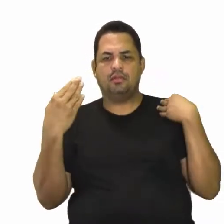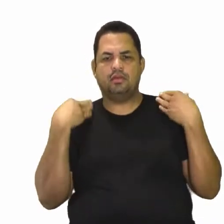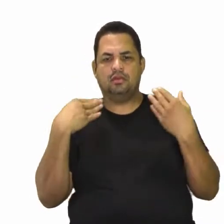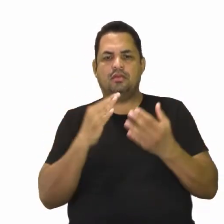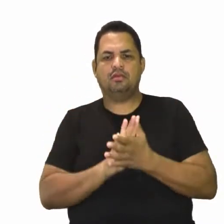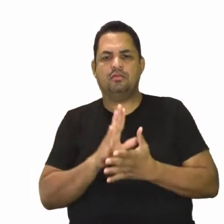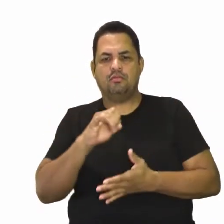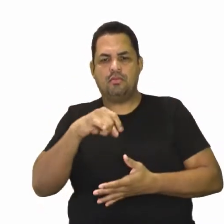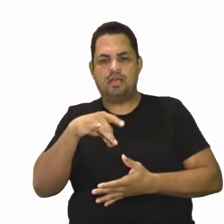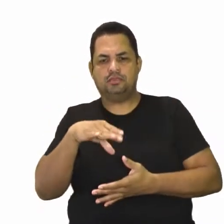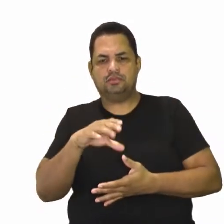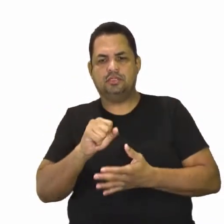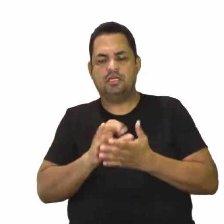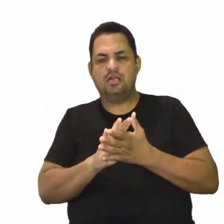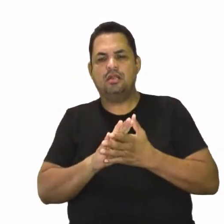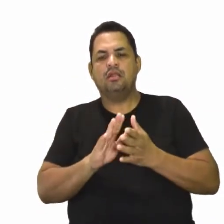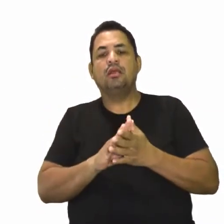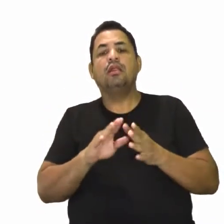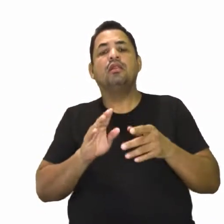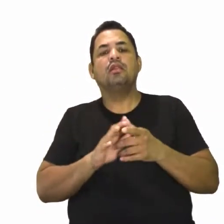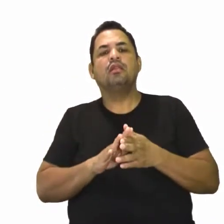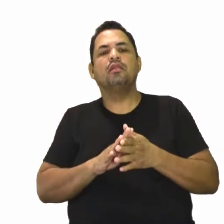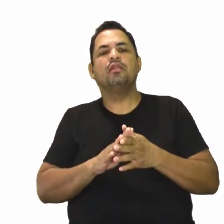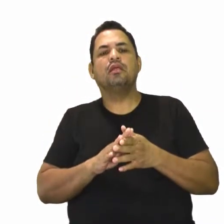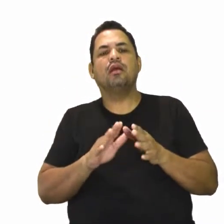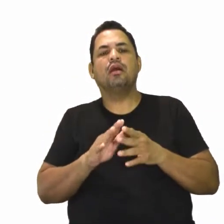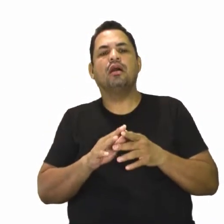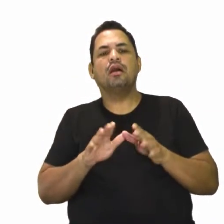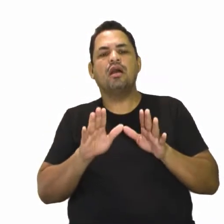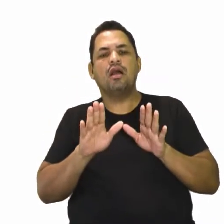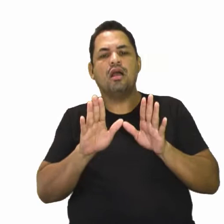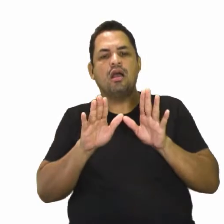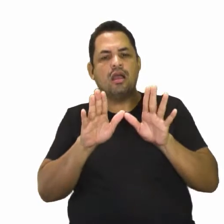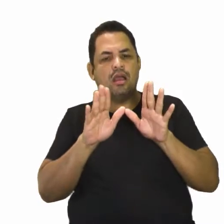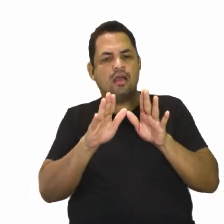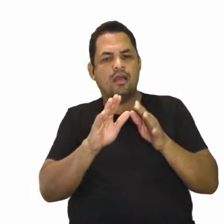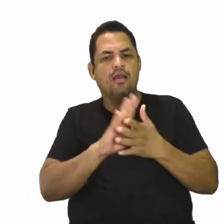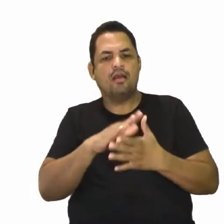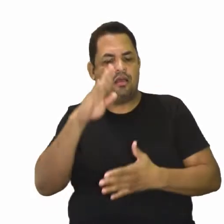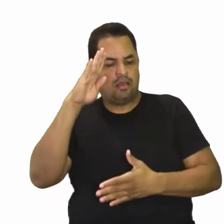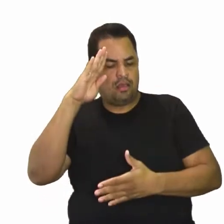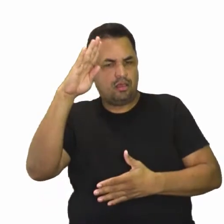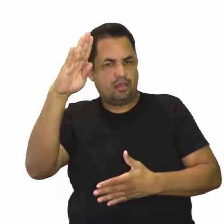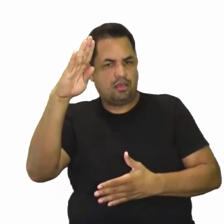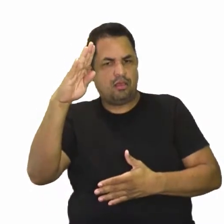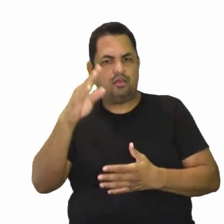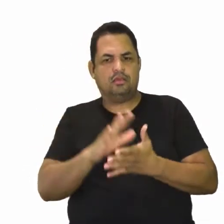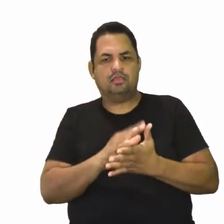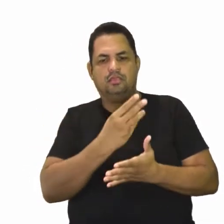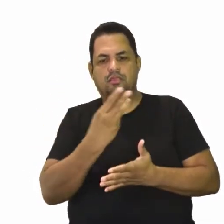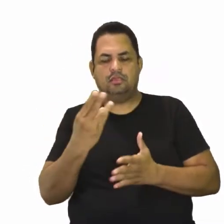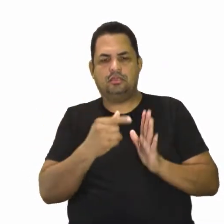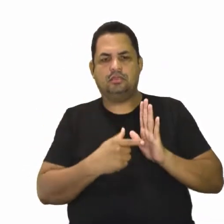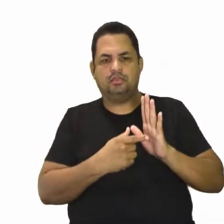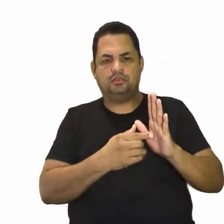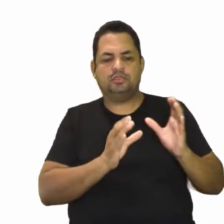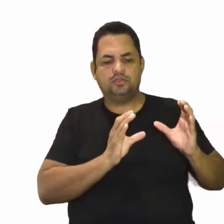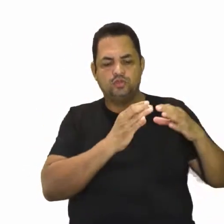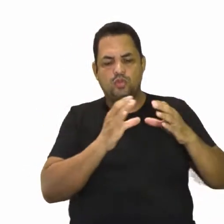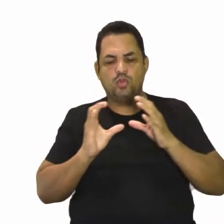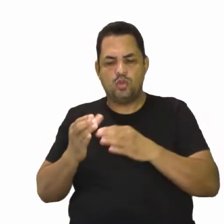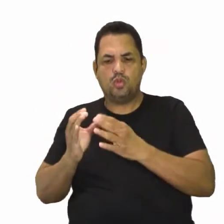e o Márcio de Souza e Melo, que era da Aeronáutica. Ou seja, representantes das 3 Forças Armadas